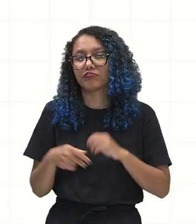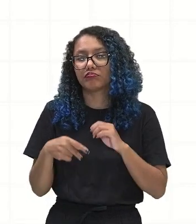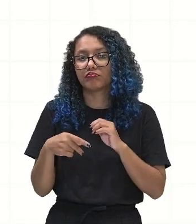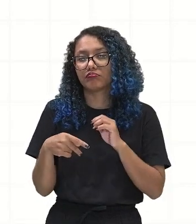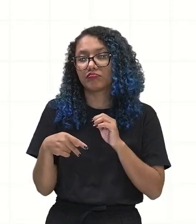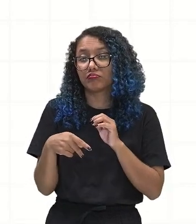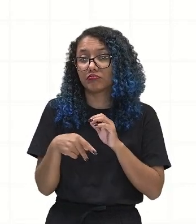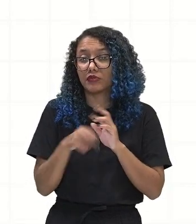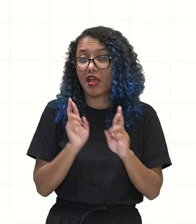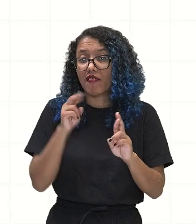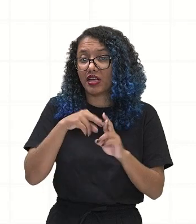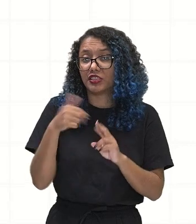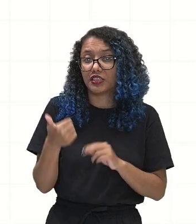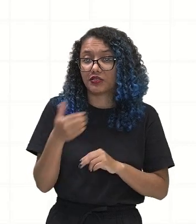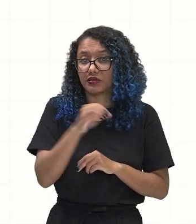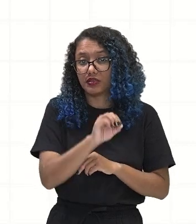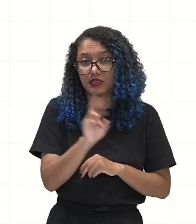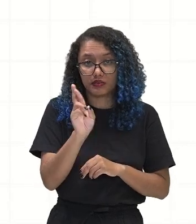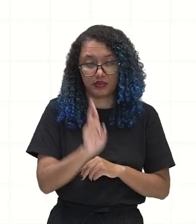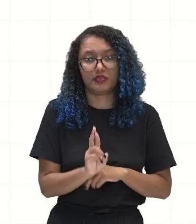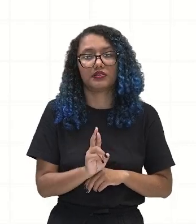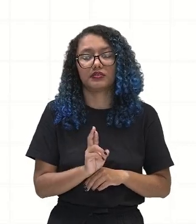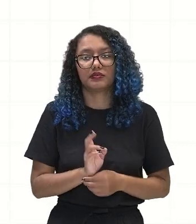200, tá?